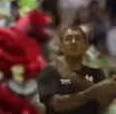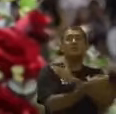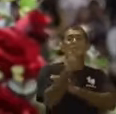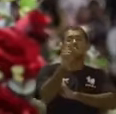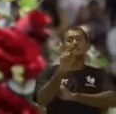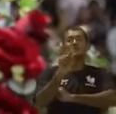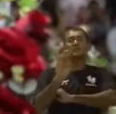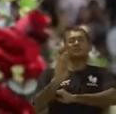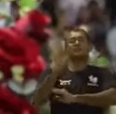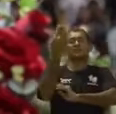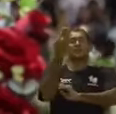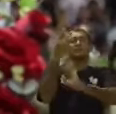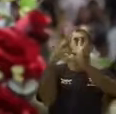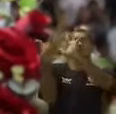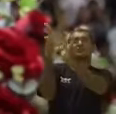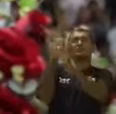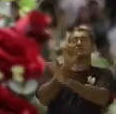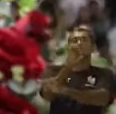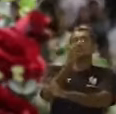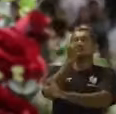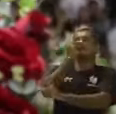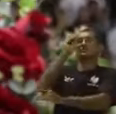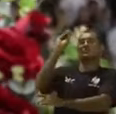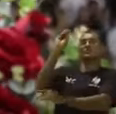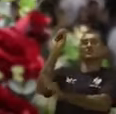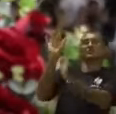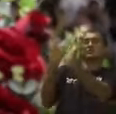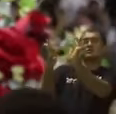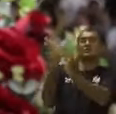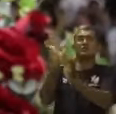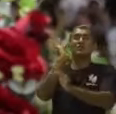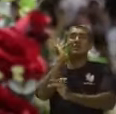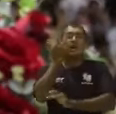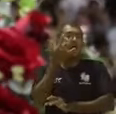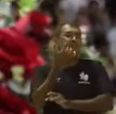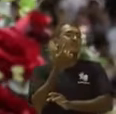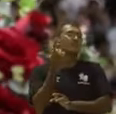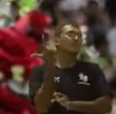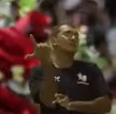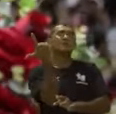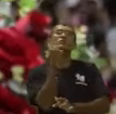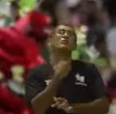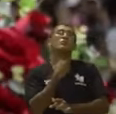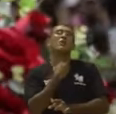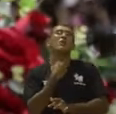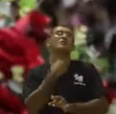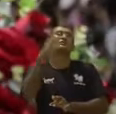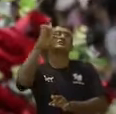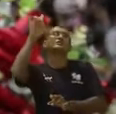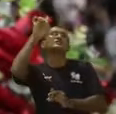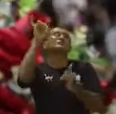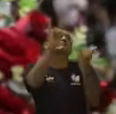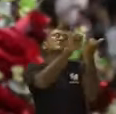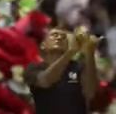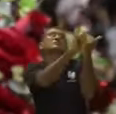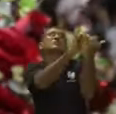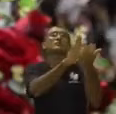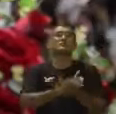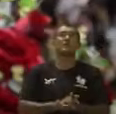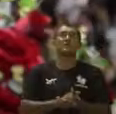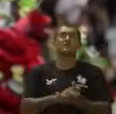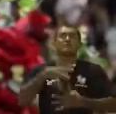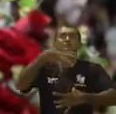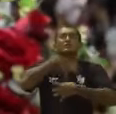Jesus, você rejeitou Jesus e acha que não pode ser mais perdoado por Ele,